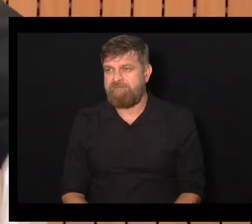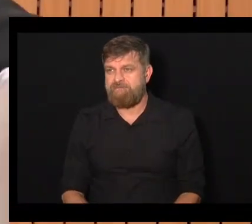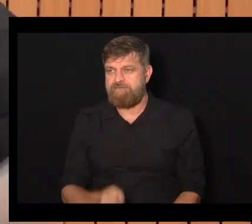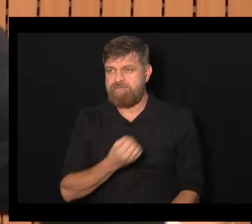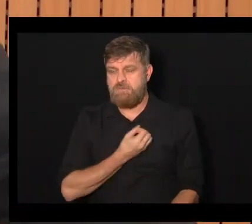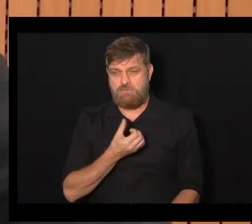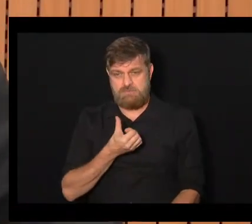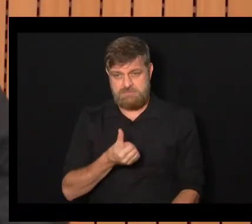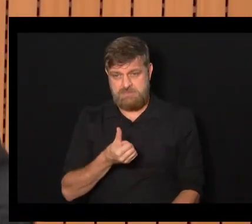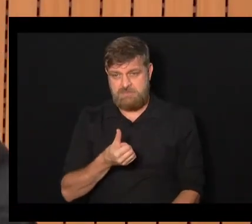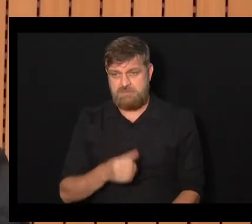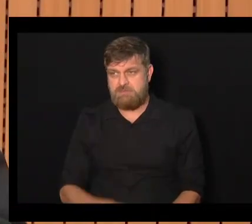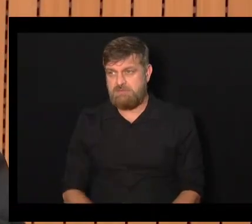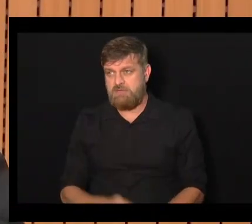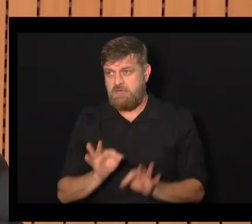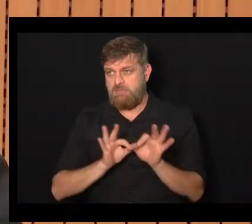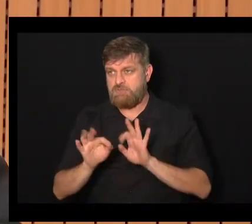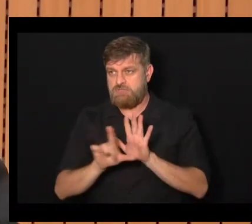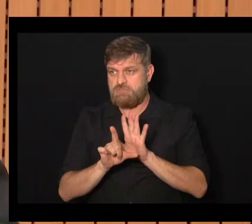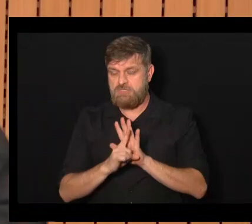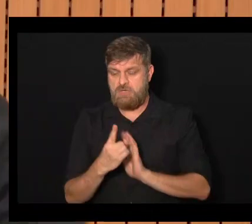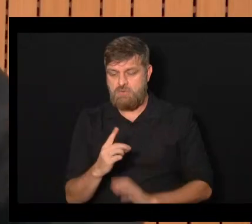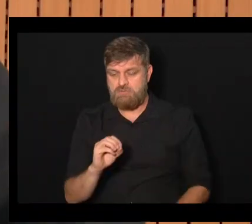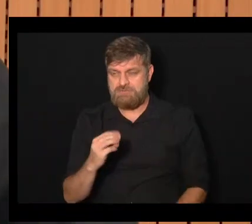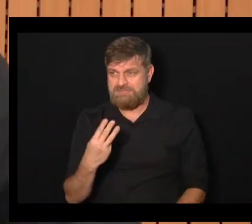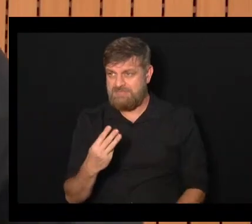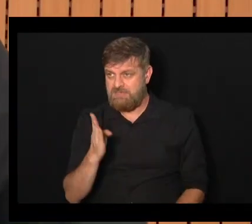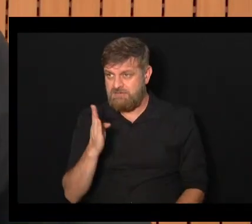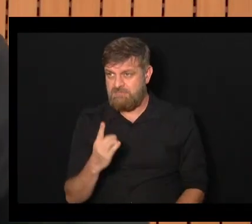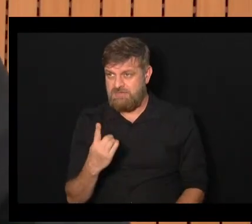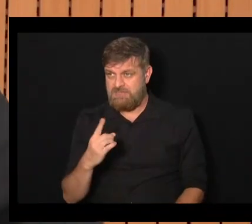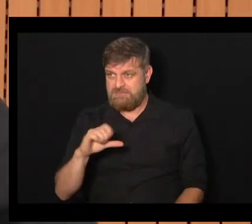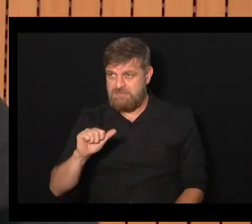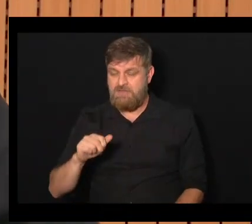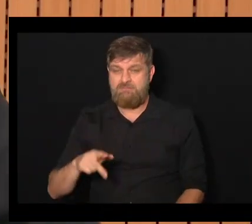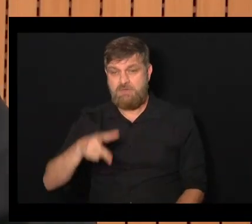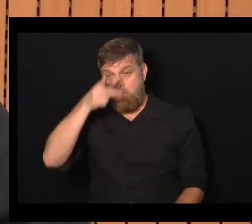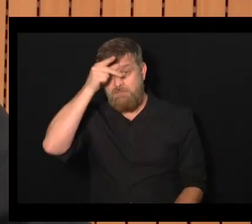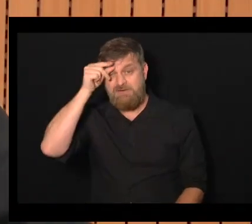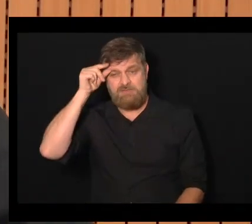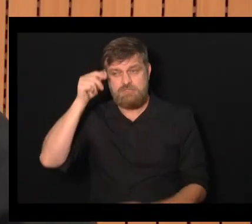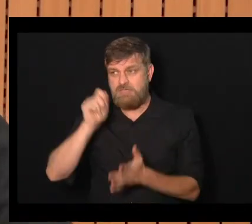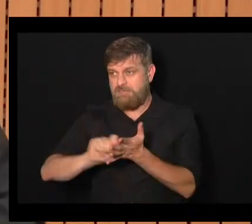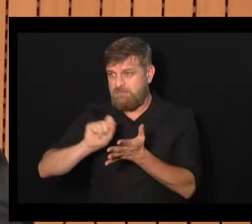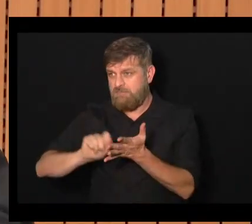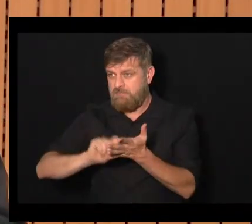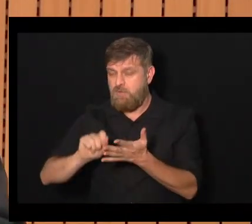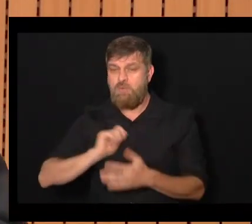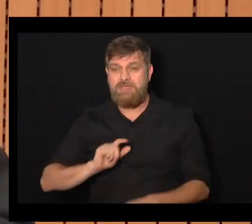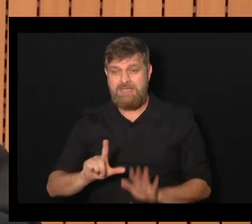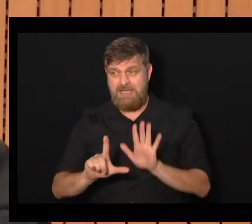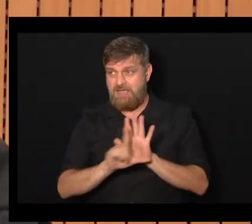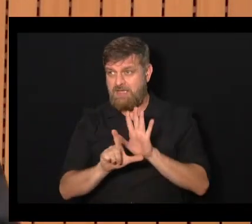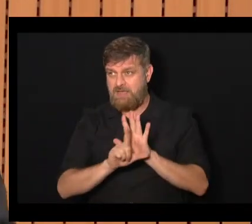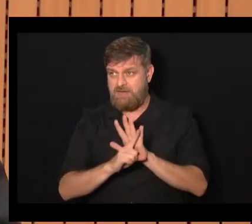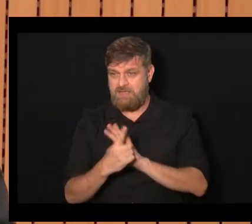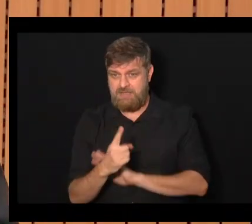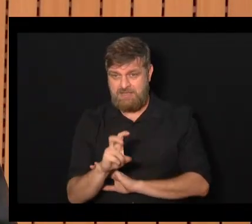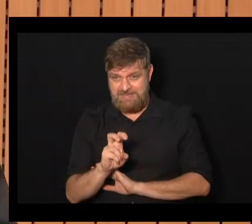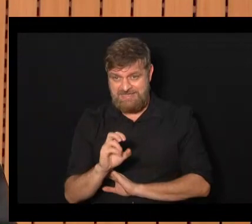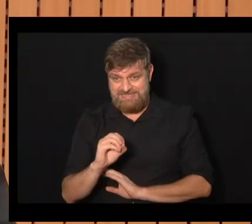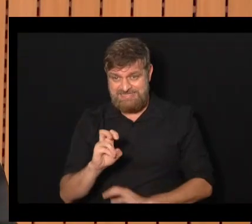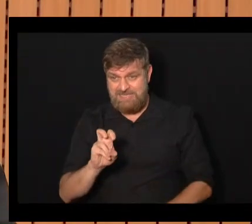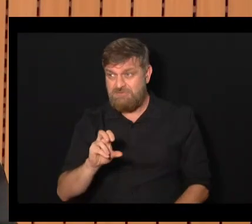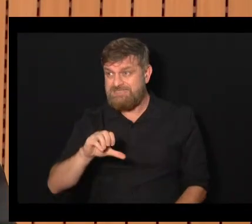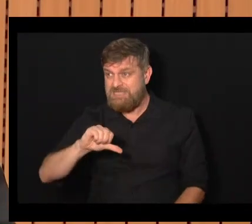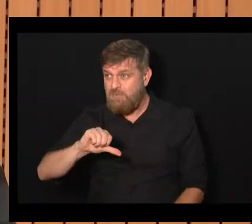Item 6. Primeira discussão e votação do projeto de lei 103-19, processo 229-826, de autoria do prefeito de Almir, que altera